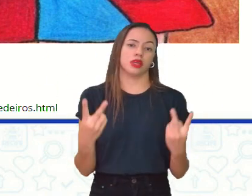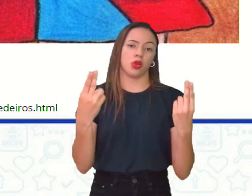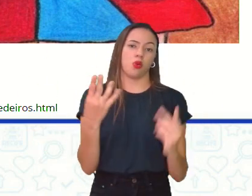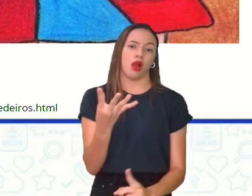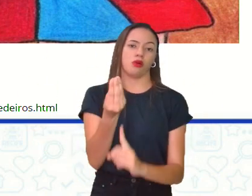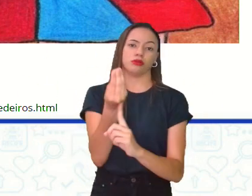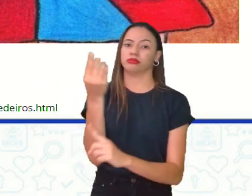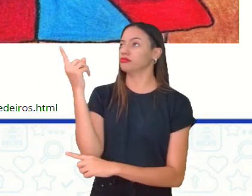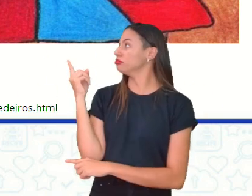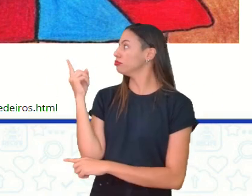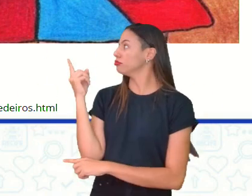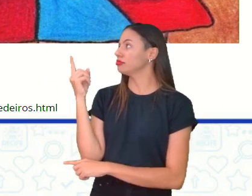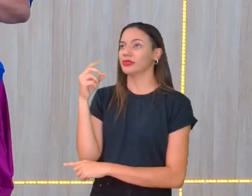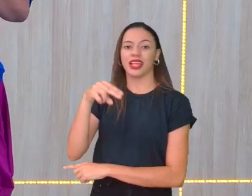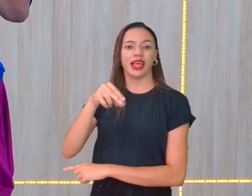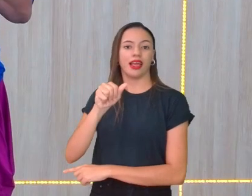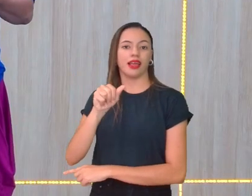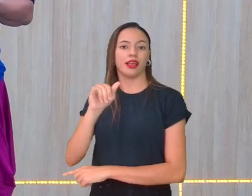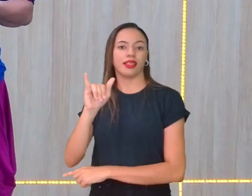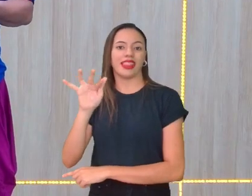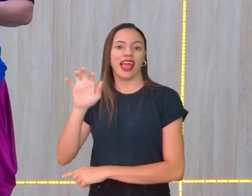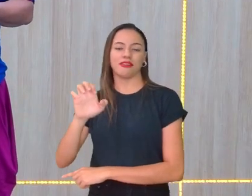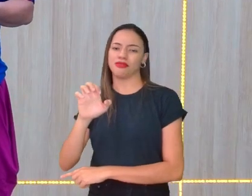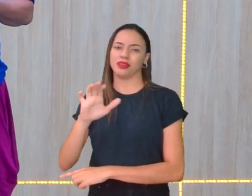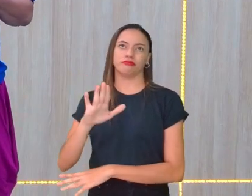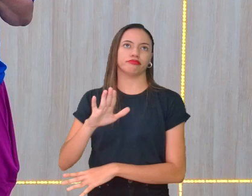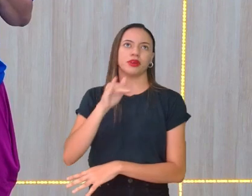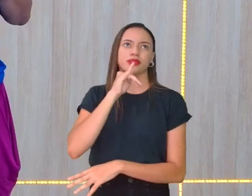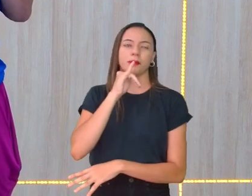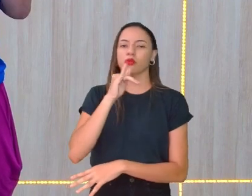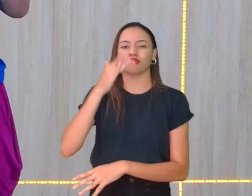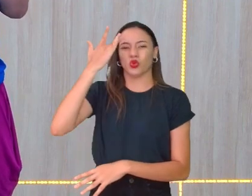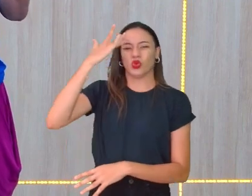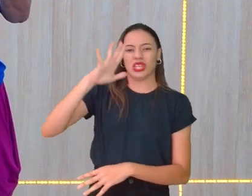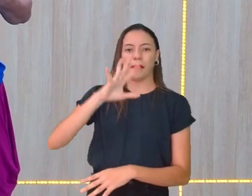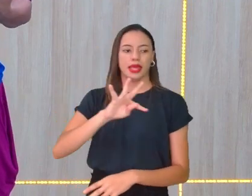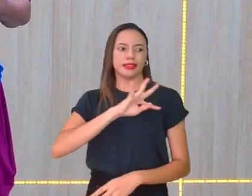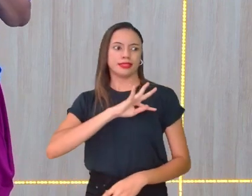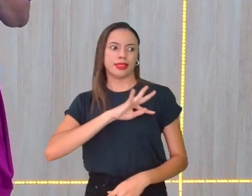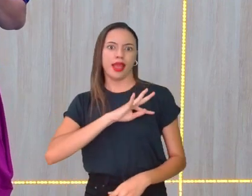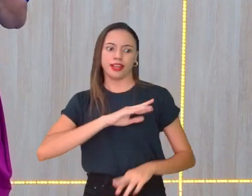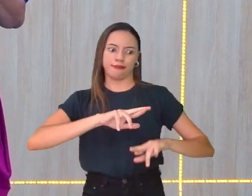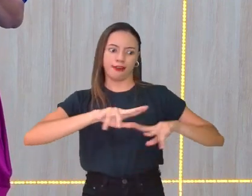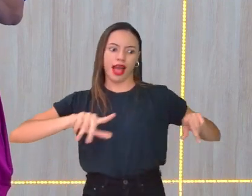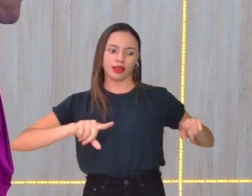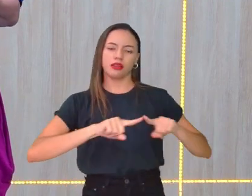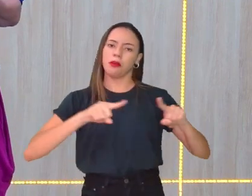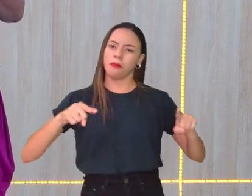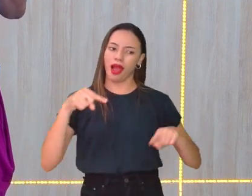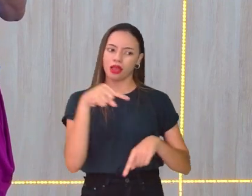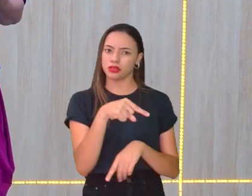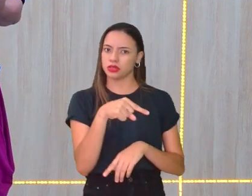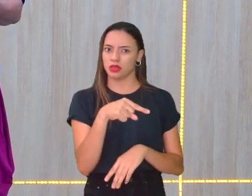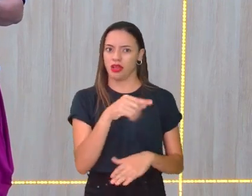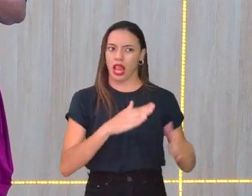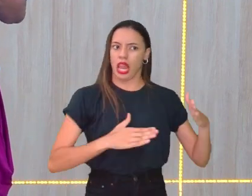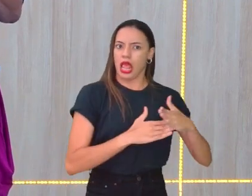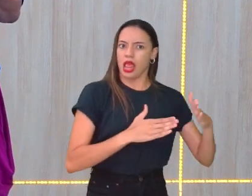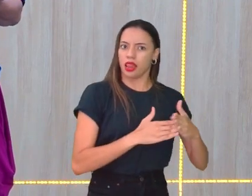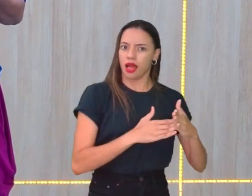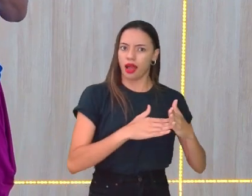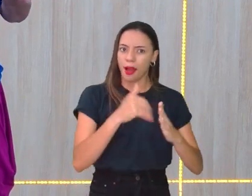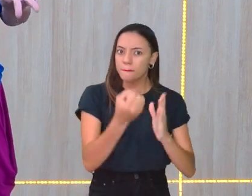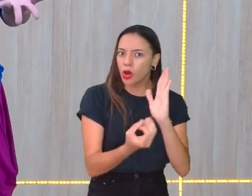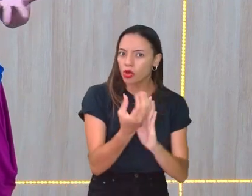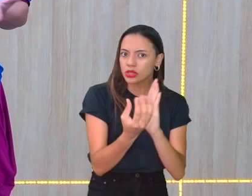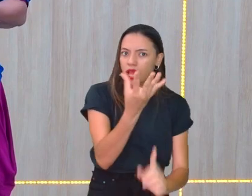domínio de muitas técnicas, né, mas isso não impede que eles façam obras tão expressivas,